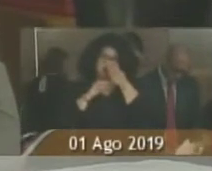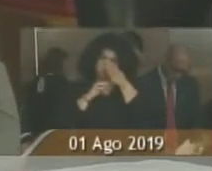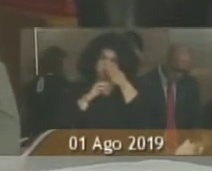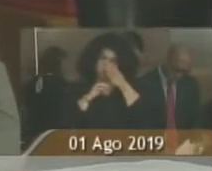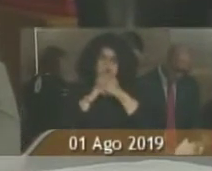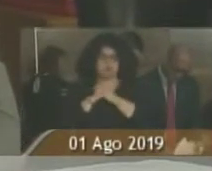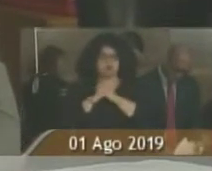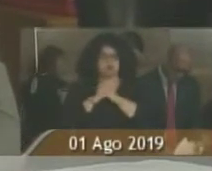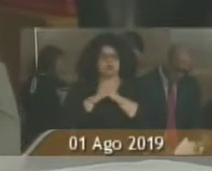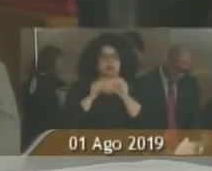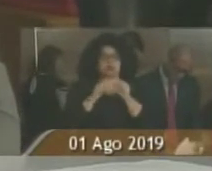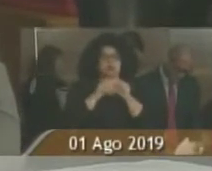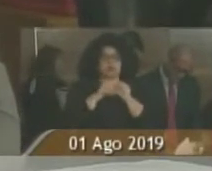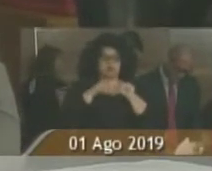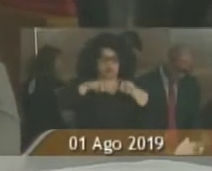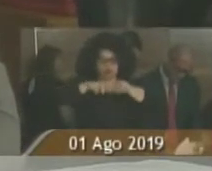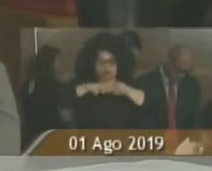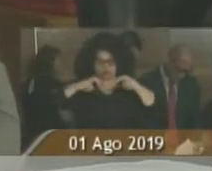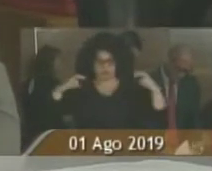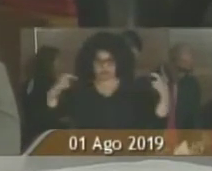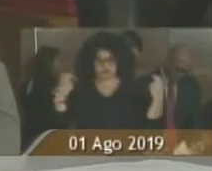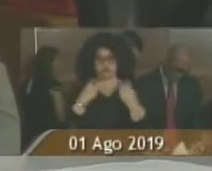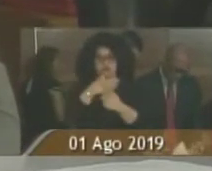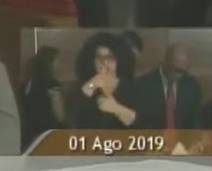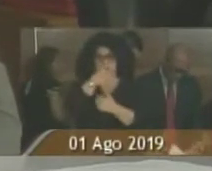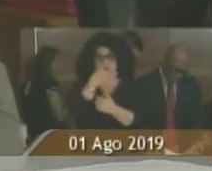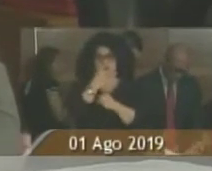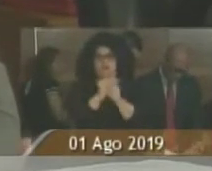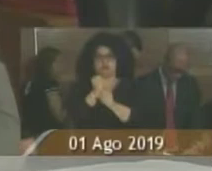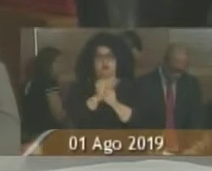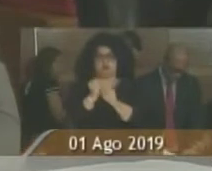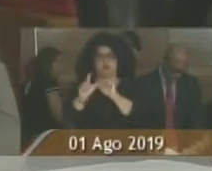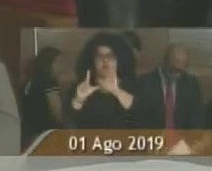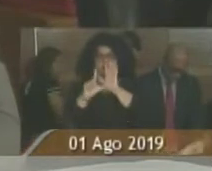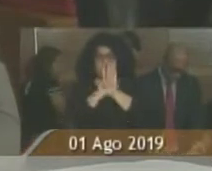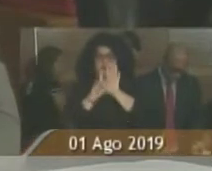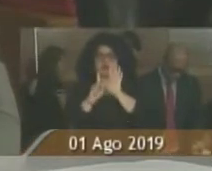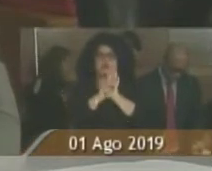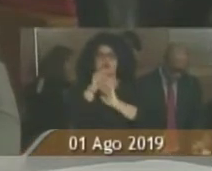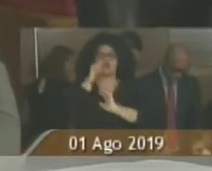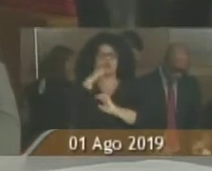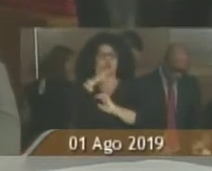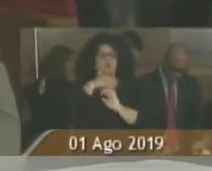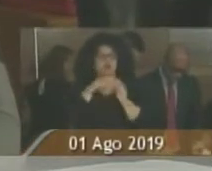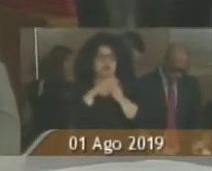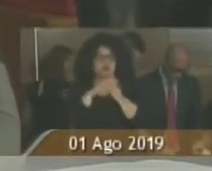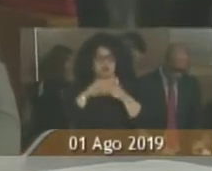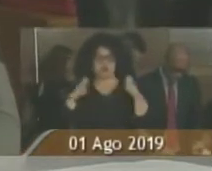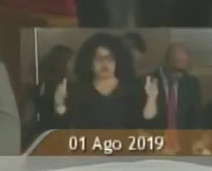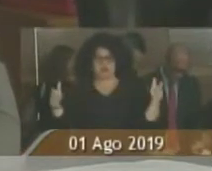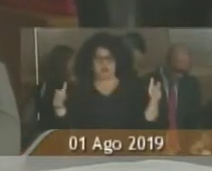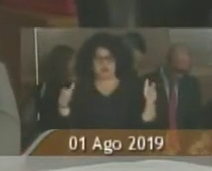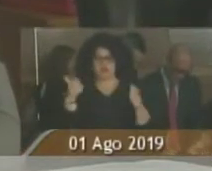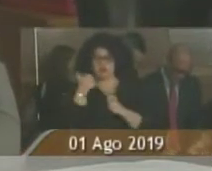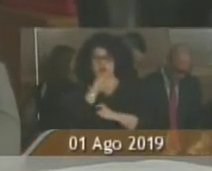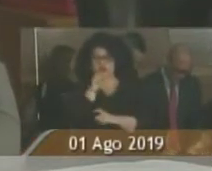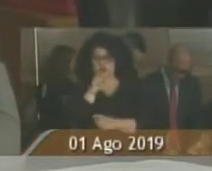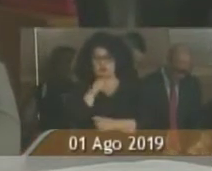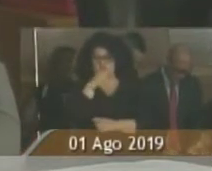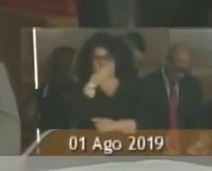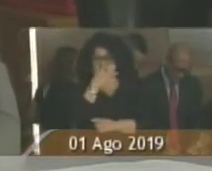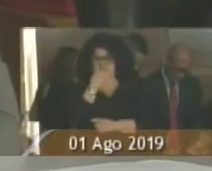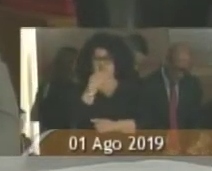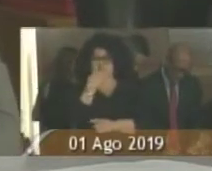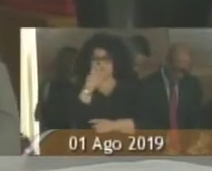seja realizada a mesa redonda com o tema 13 anos da Lei Maria da Penha, eficácia e abrangência das alterações da Lei